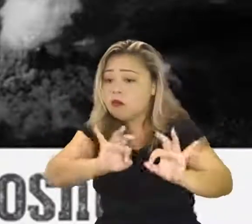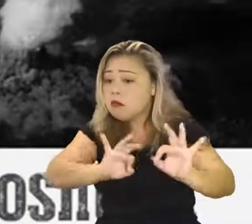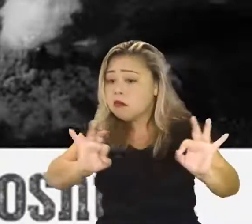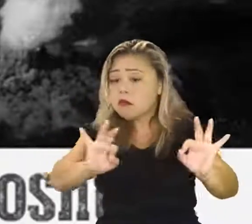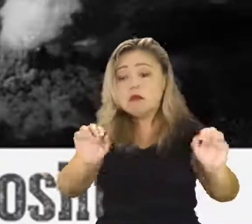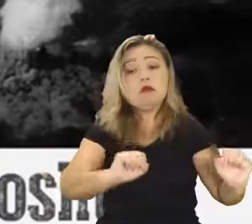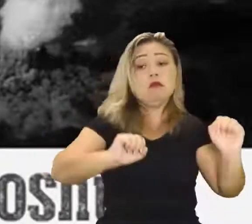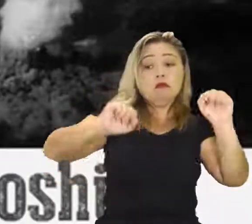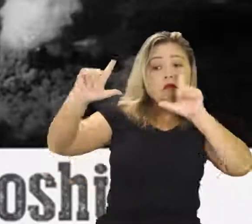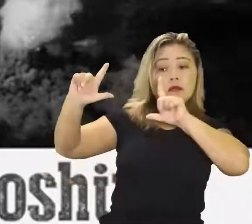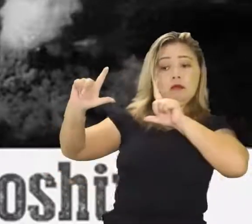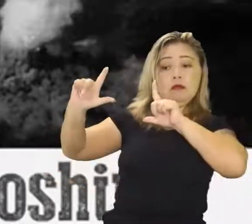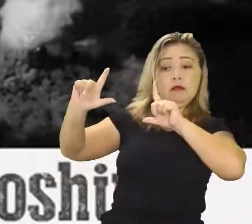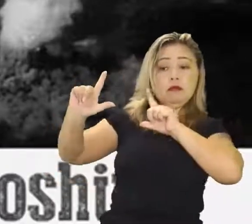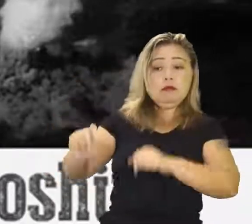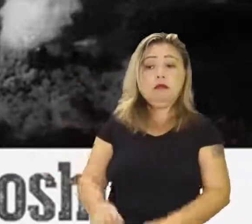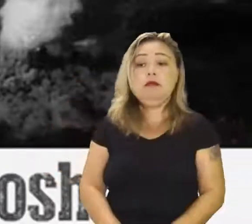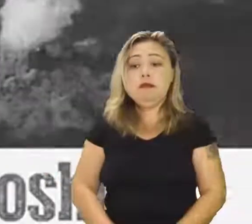Na tela para vocês.